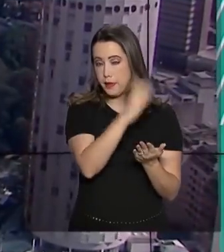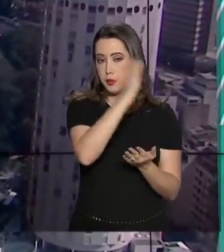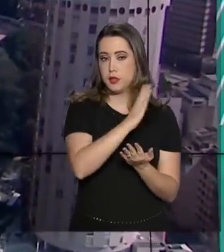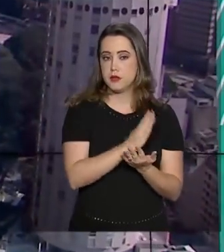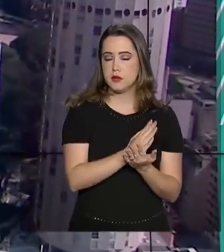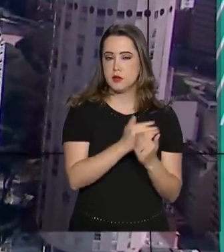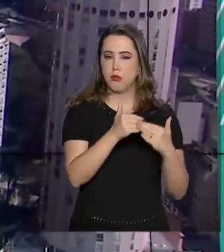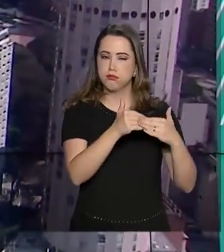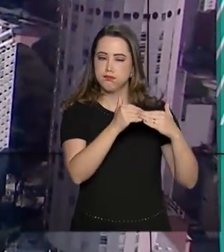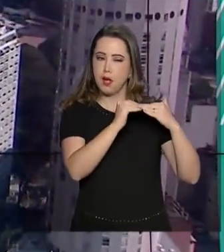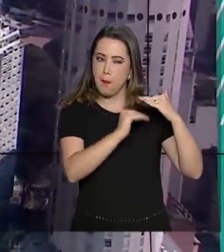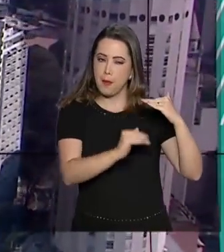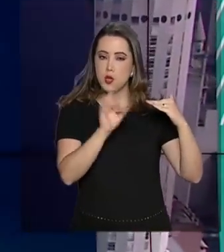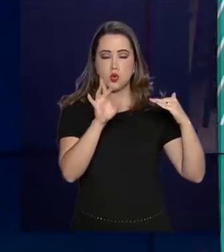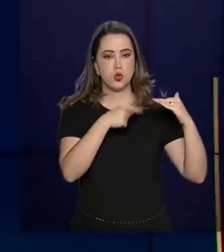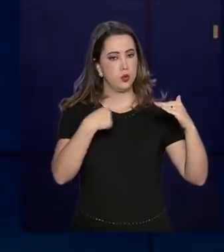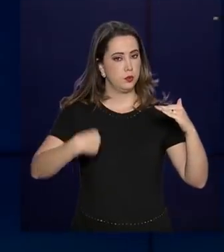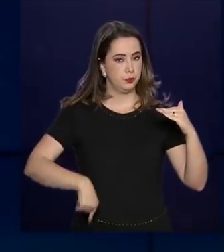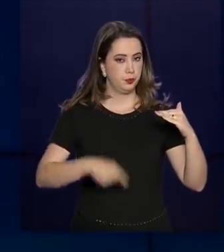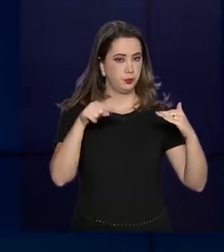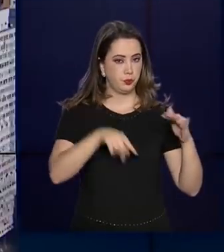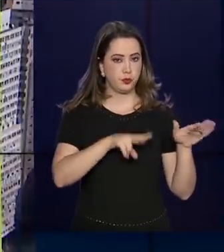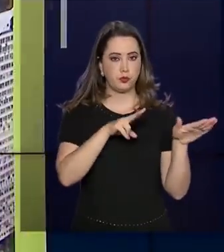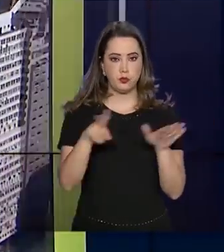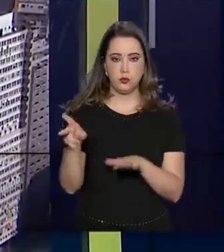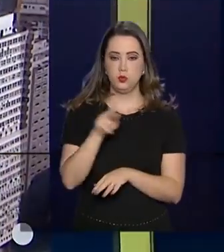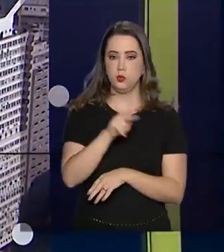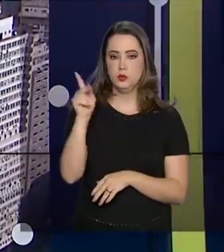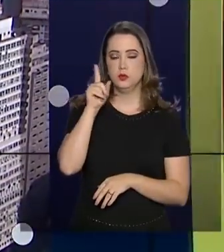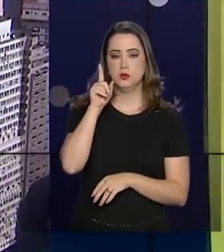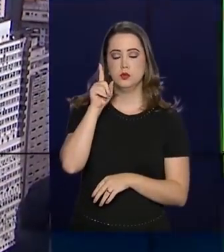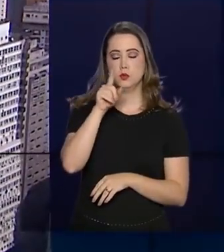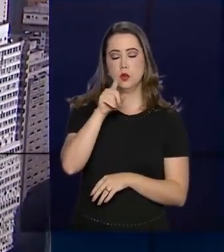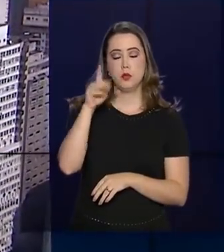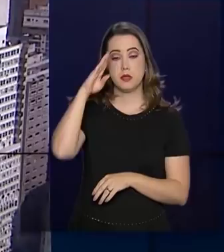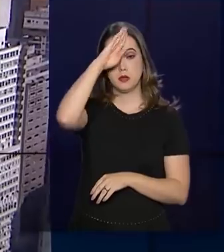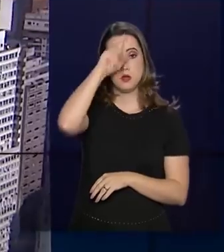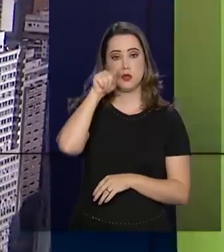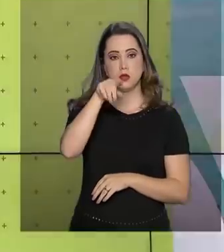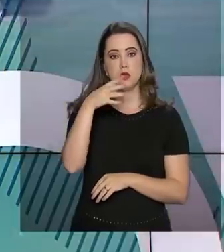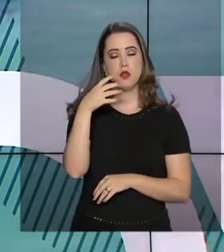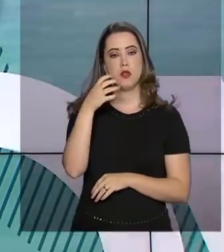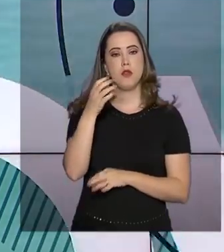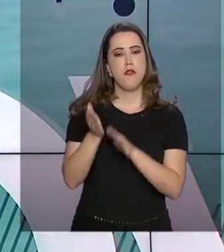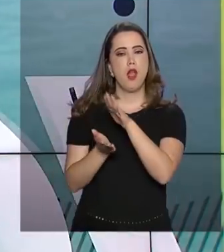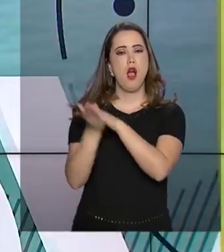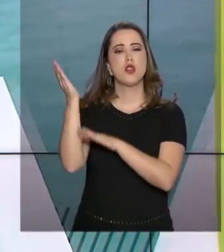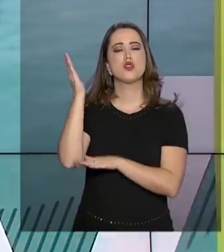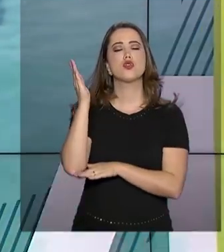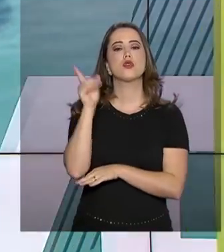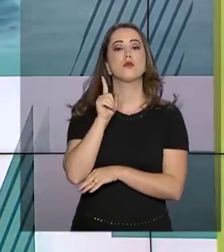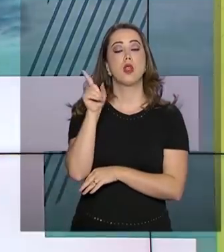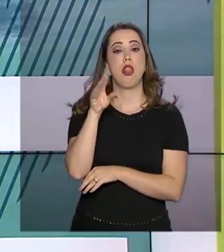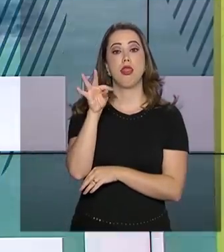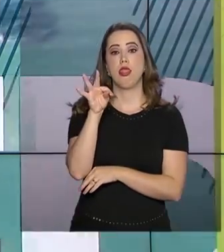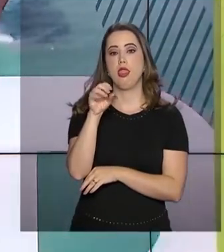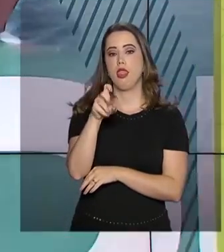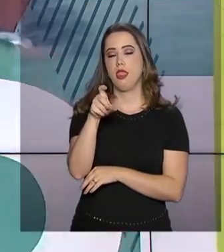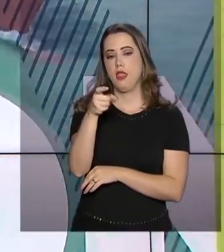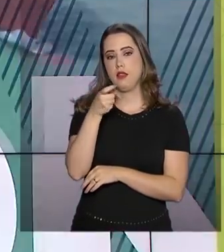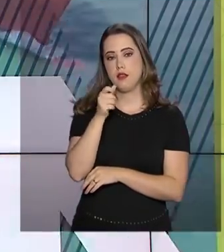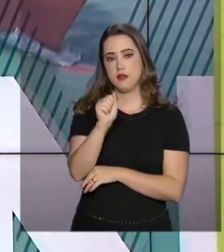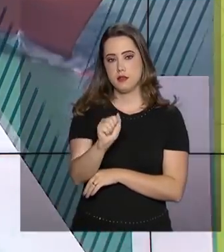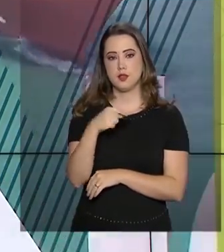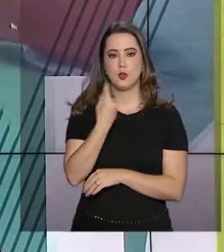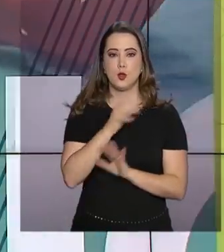apenas da china nesta semana o presidente jair bolsonaro viaja à cidade americana de dallas no texas a nossa